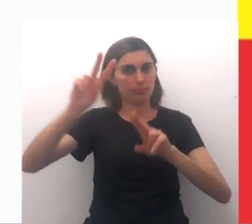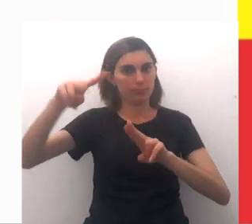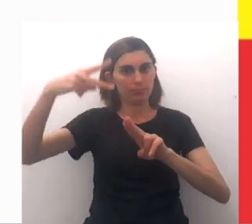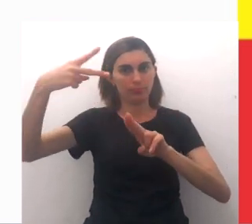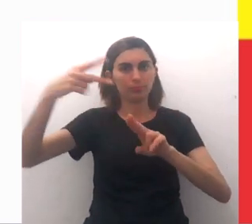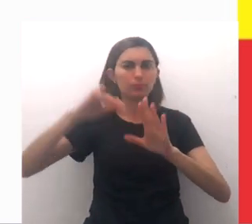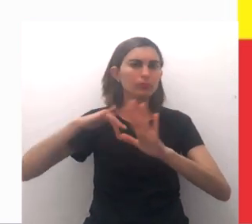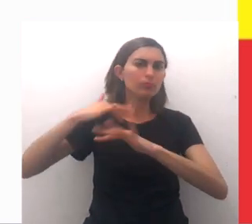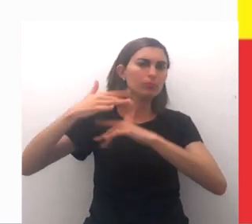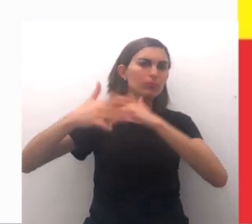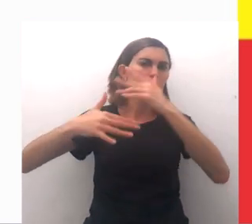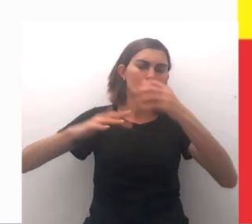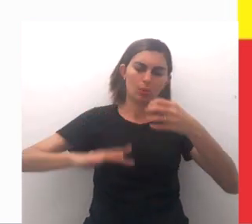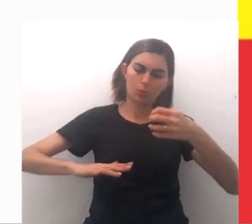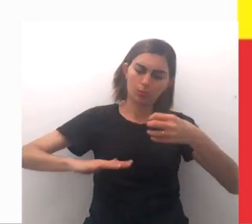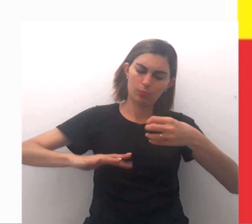tempo,